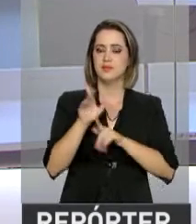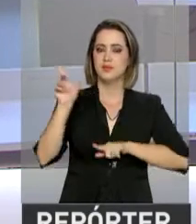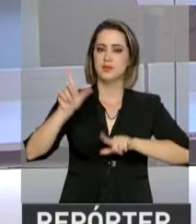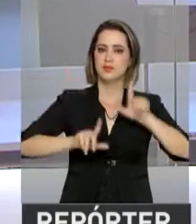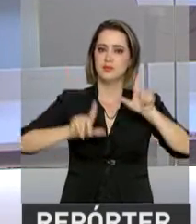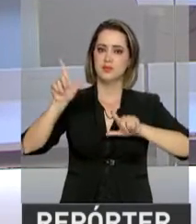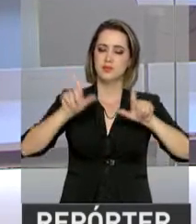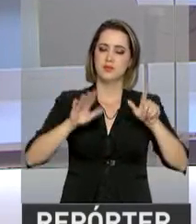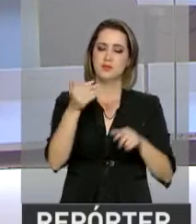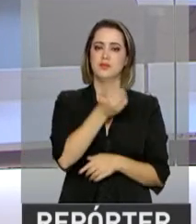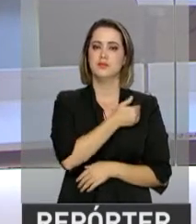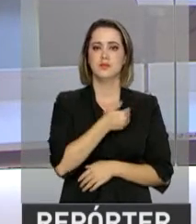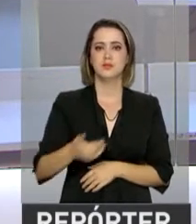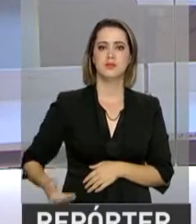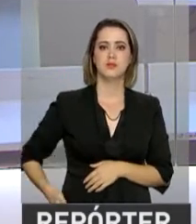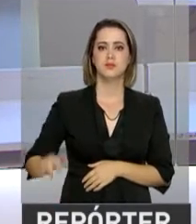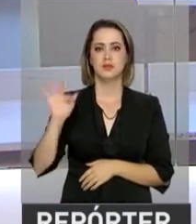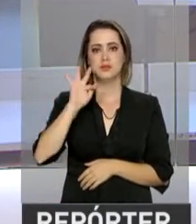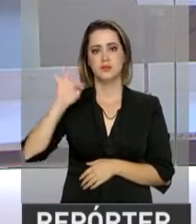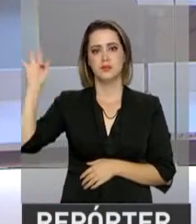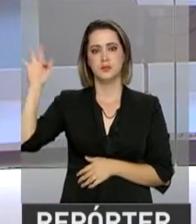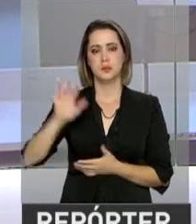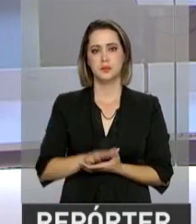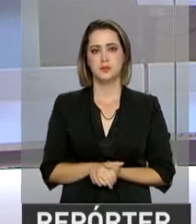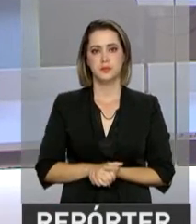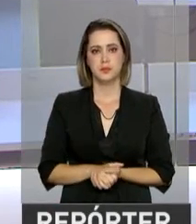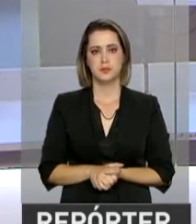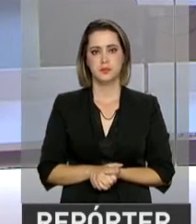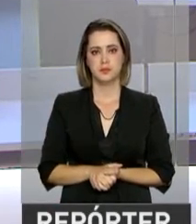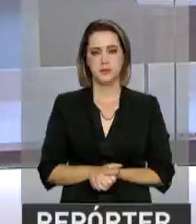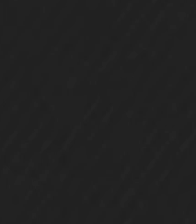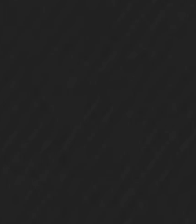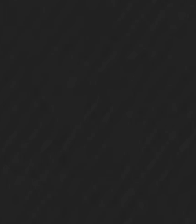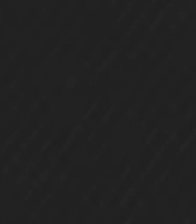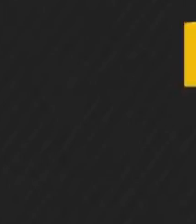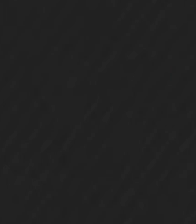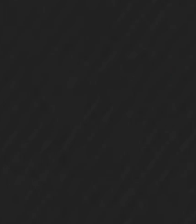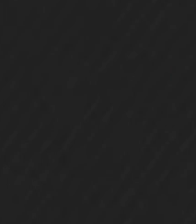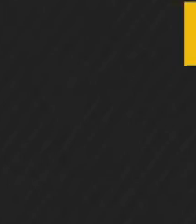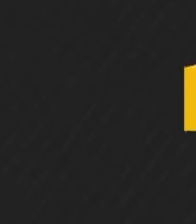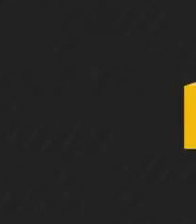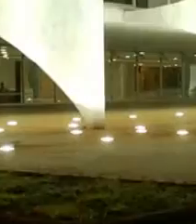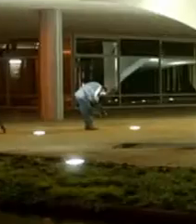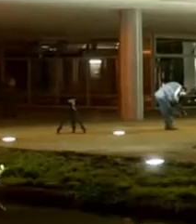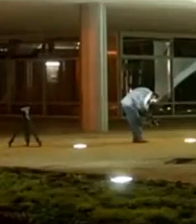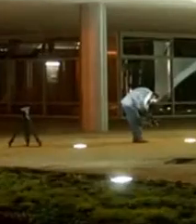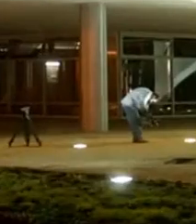continue com a gente aqui na NBR, a TV do Governo Federal.